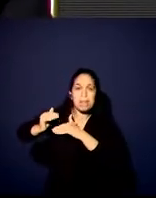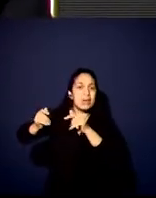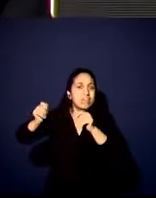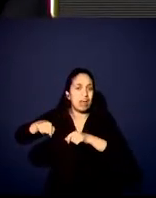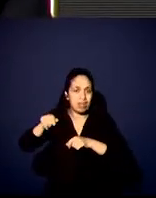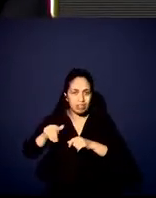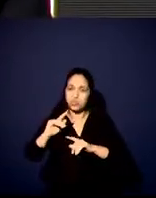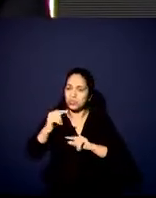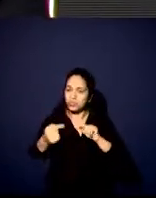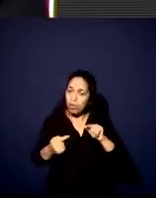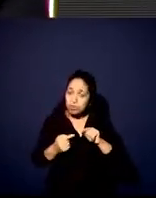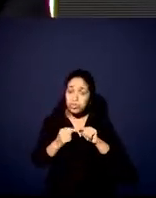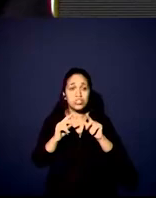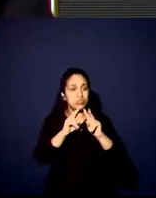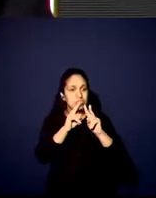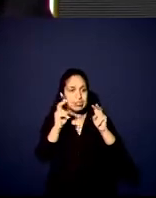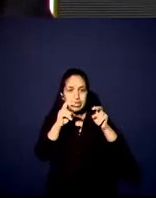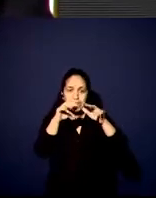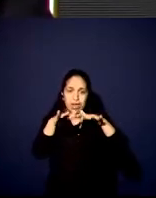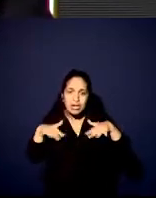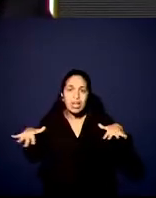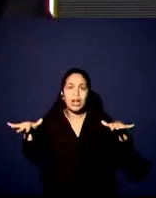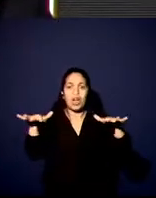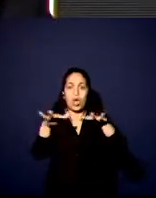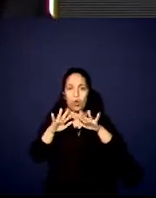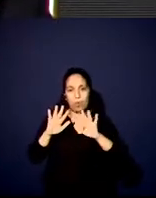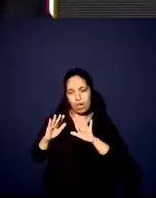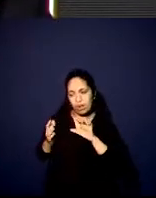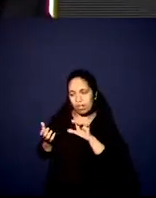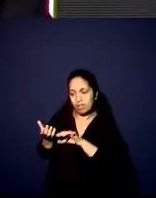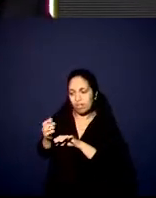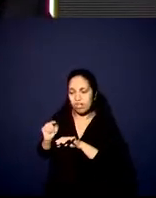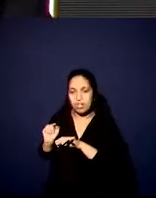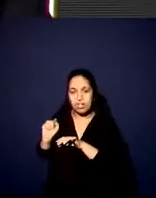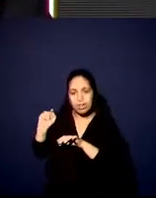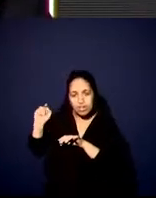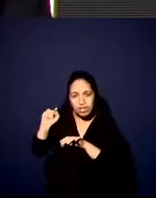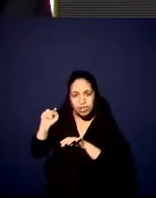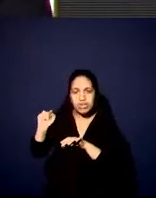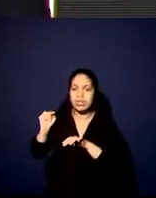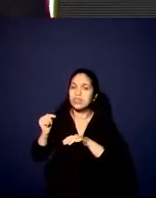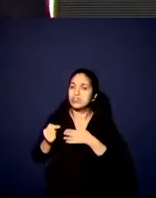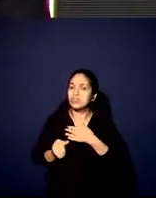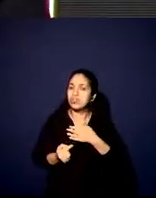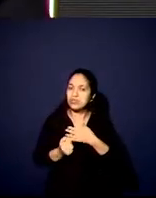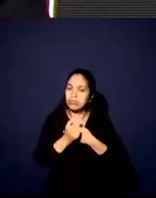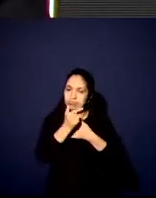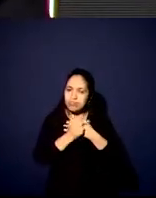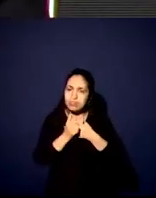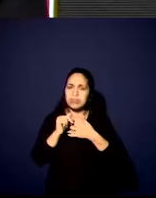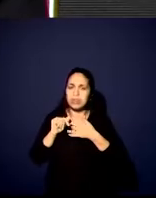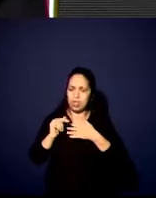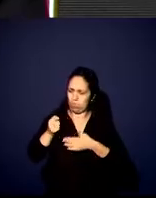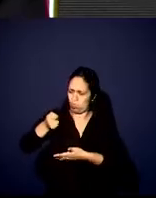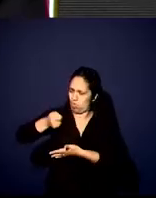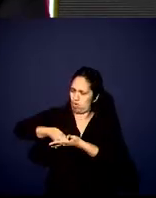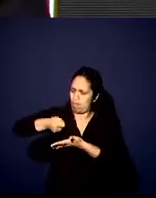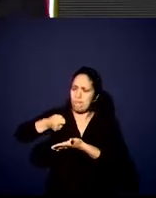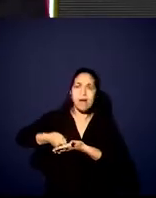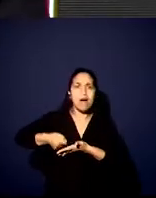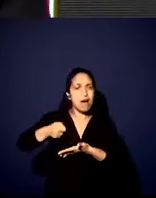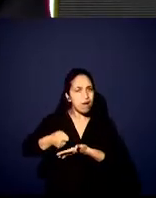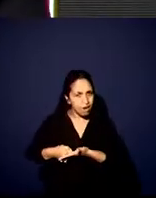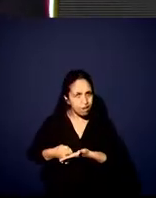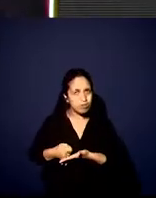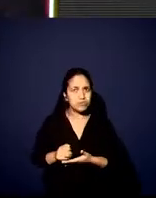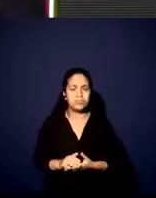objetivo é de tratar de temas macros para que o Congresso Nacional tenha o seu papel cobrado não é